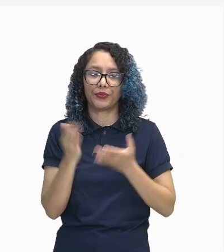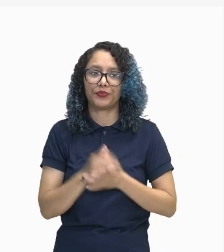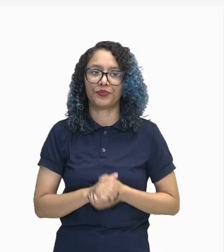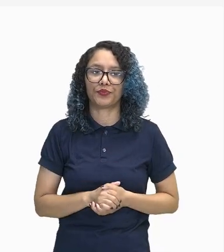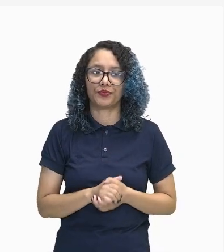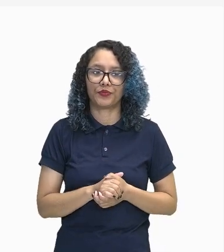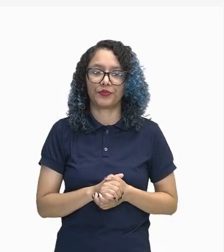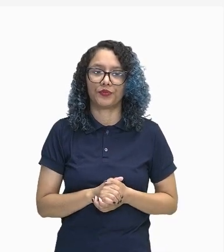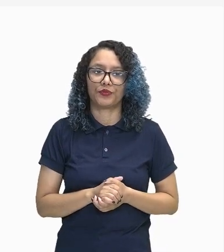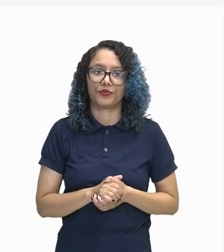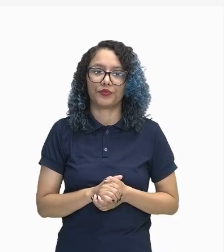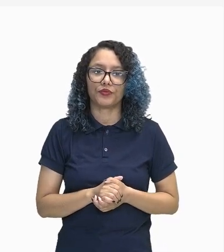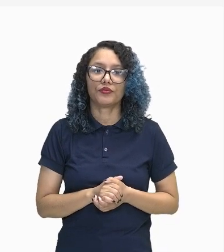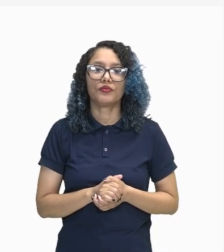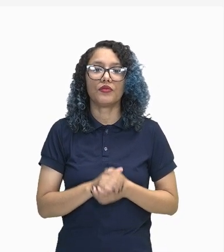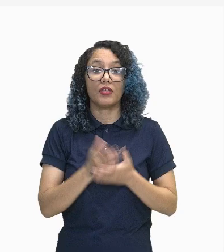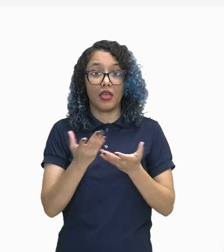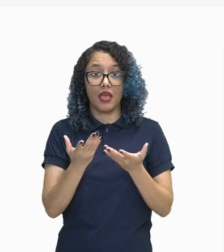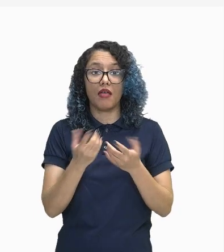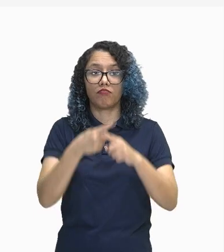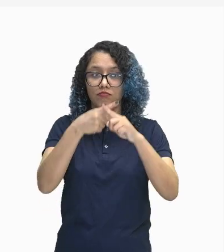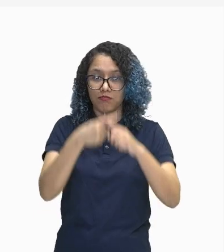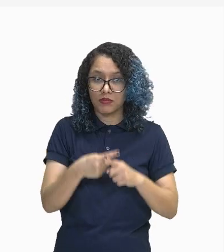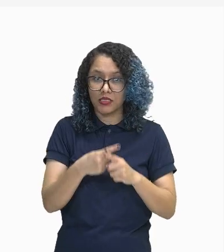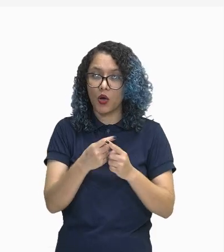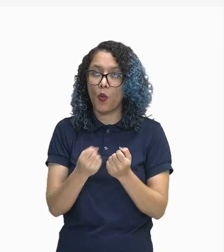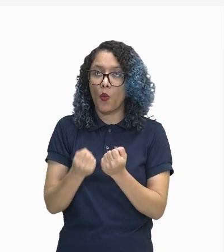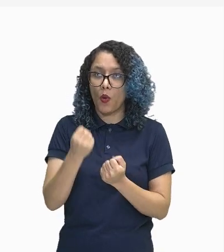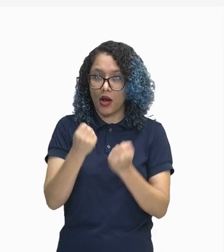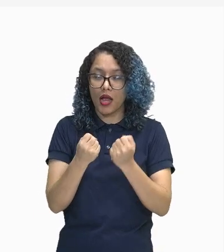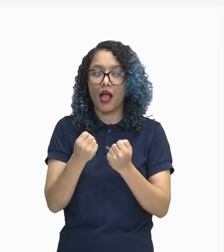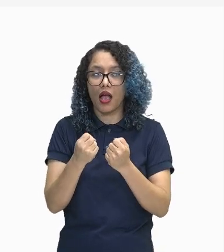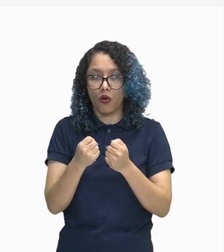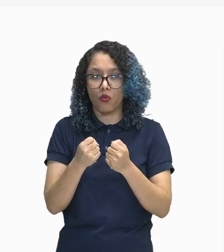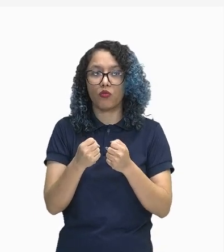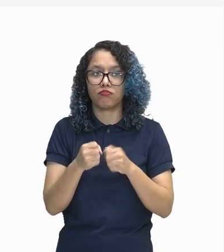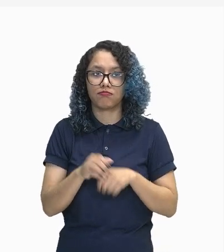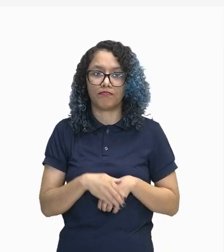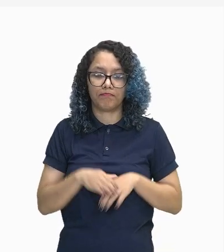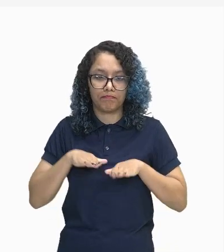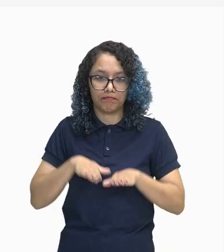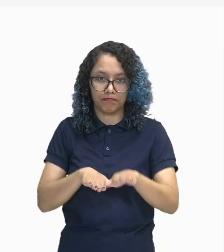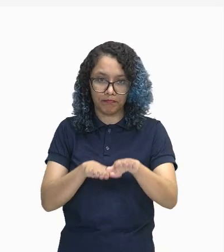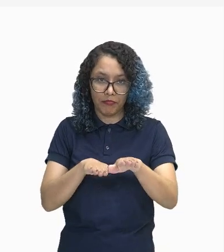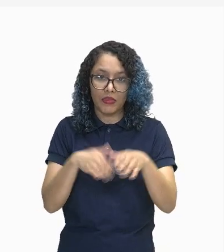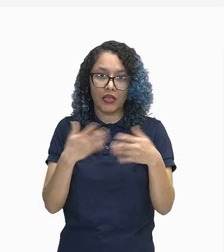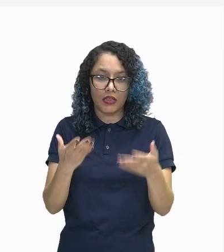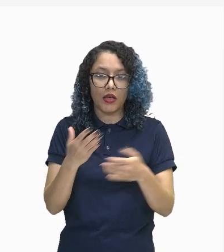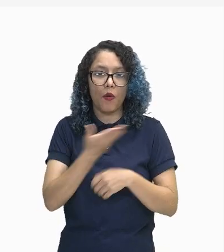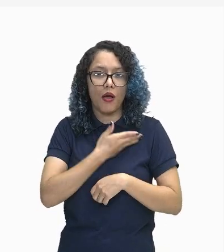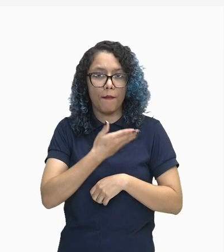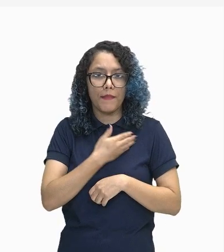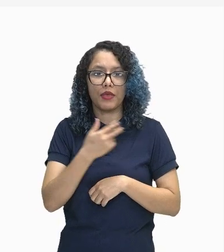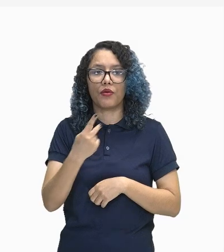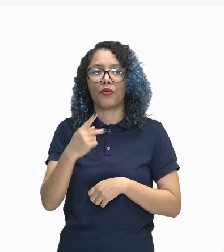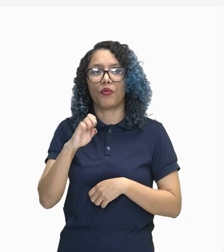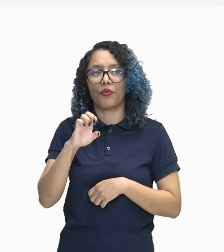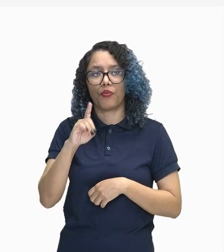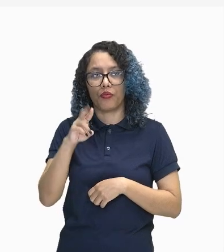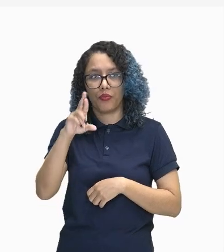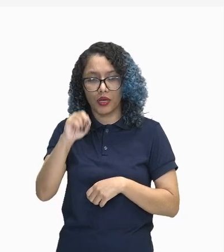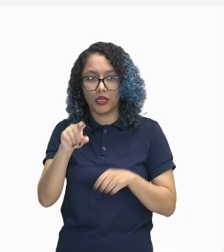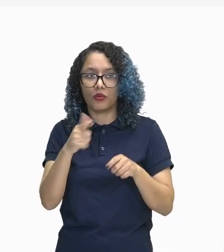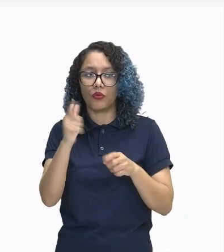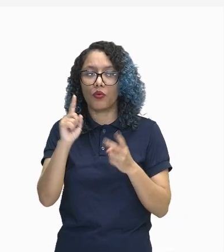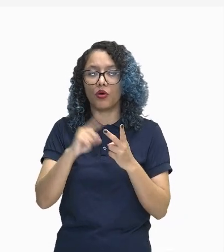O exemplo aí se refere à corrida de carros. Olha o que diz o contexto aí. Ó. Os amigos Pedro e João estão participando de